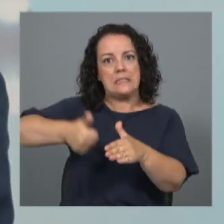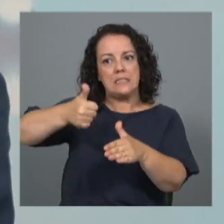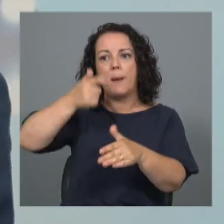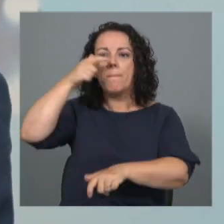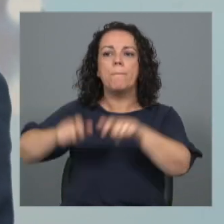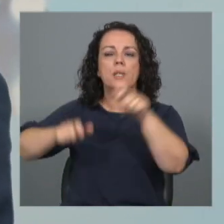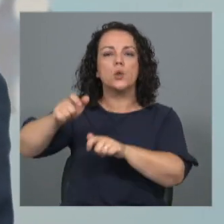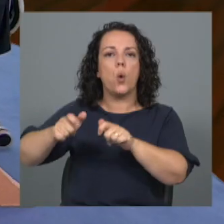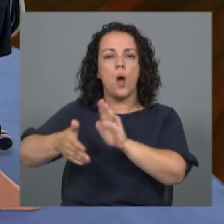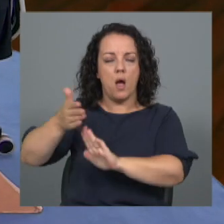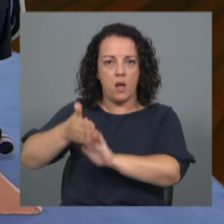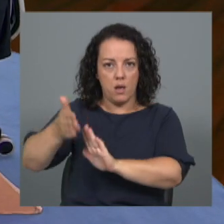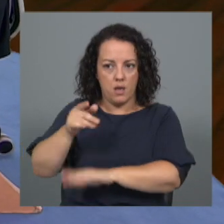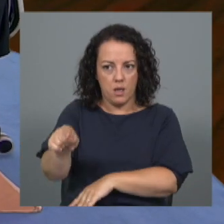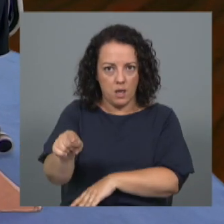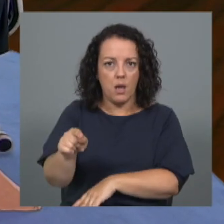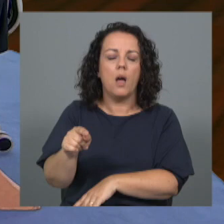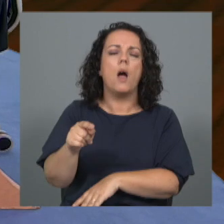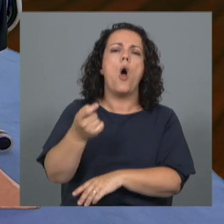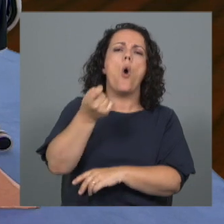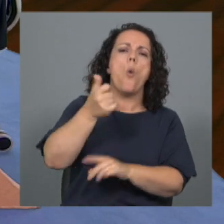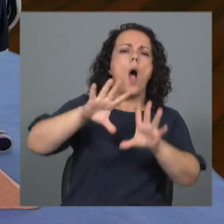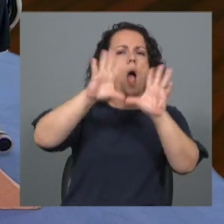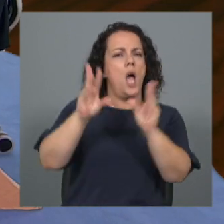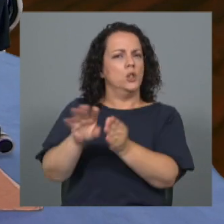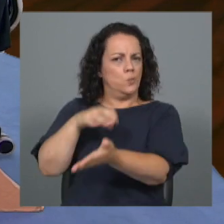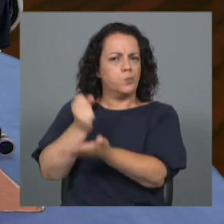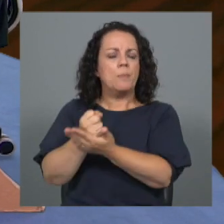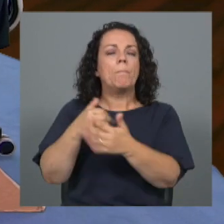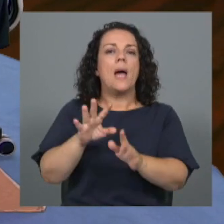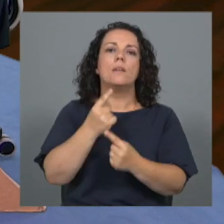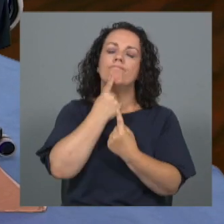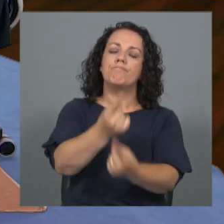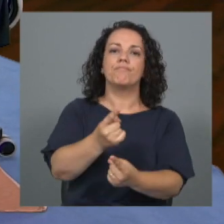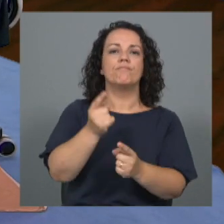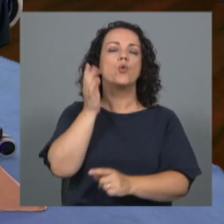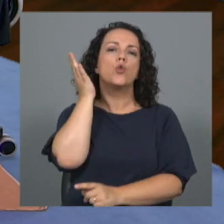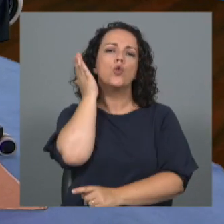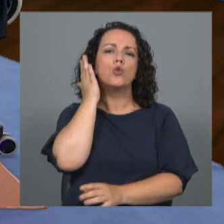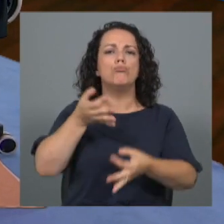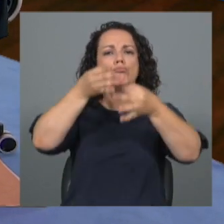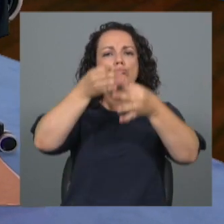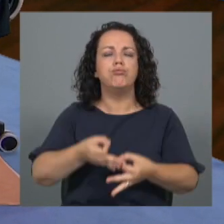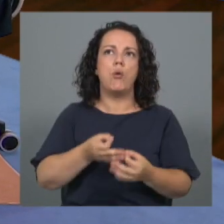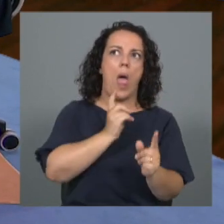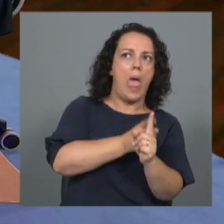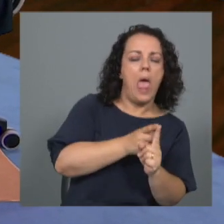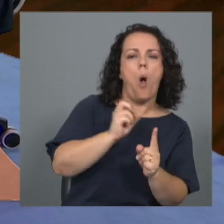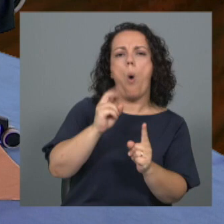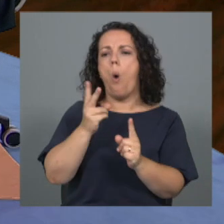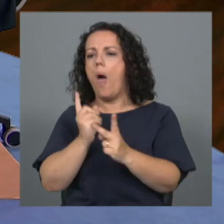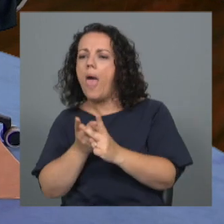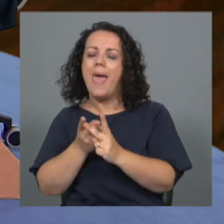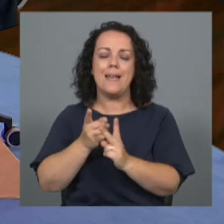Está praticamente fechado, mas quantitativamente ainda não é possível dar com segurança a tendência foi esta ou a tendência foi aquela, é